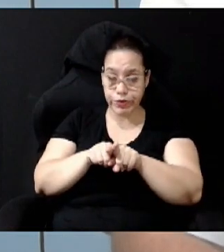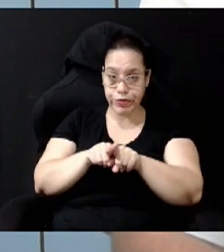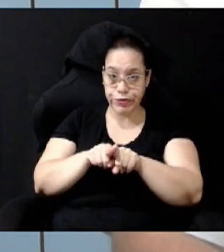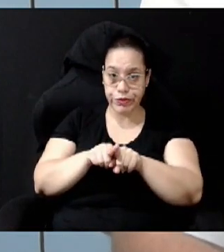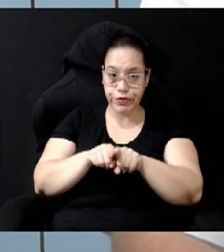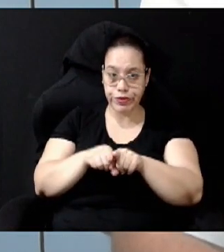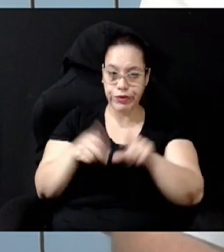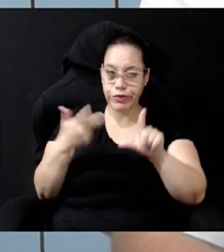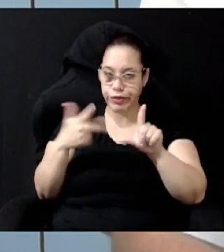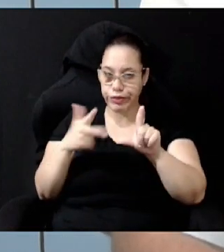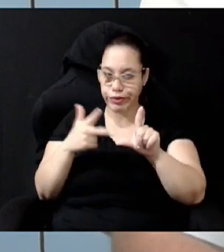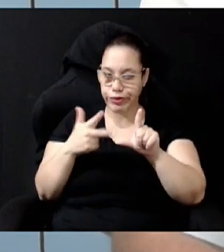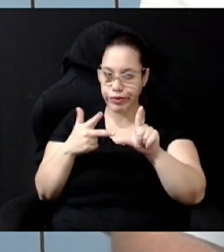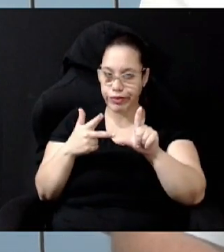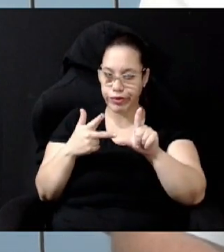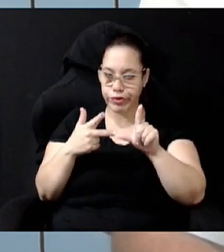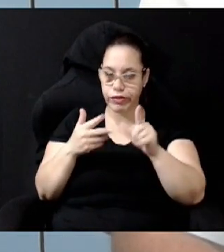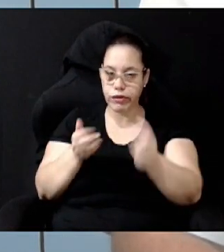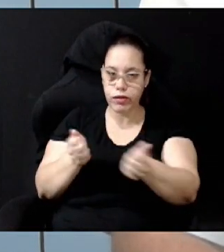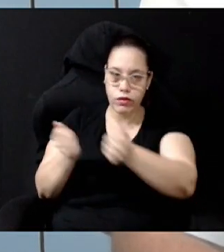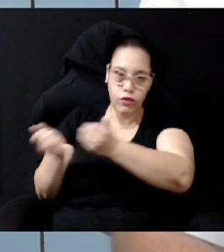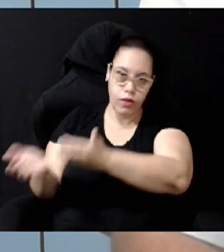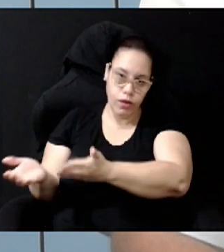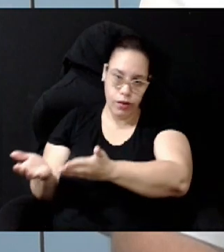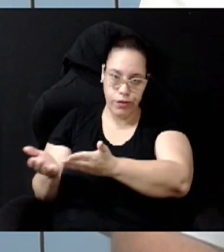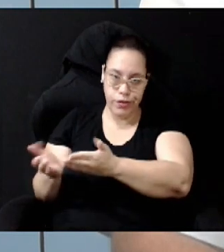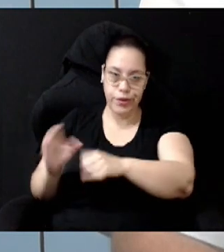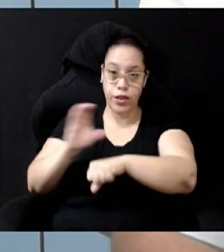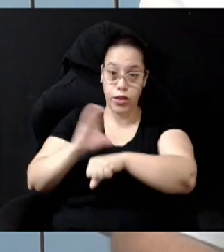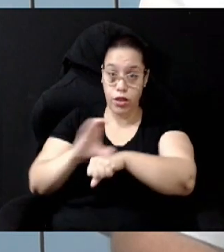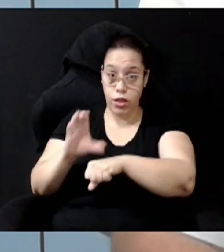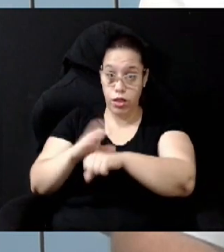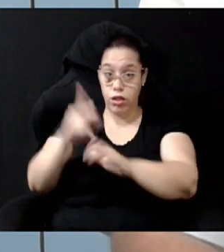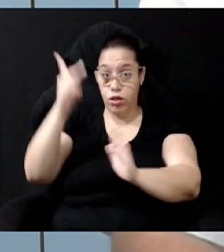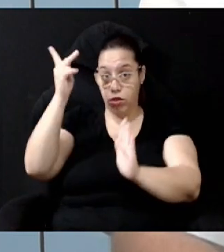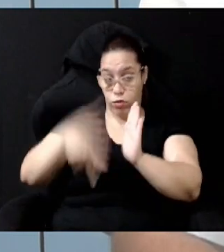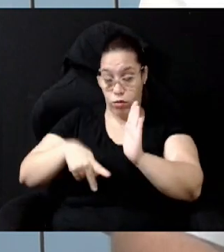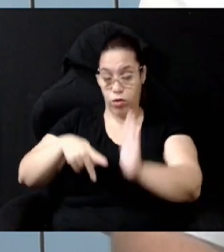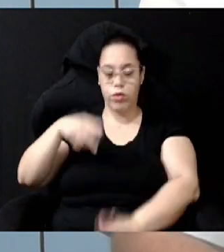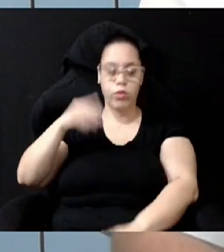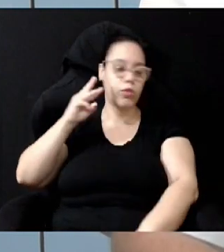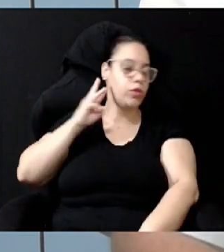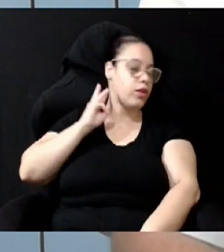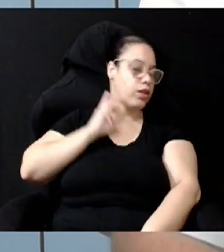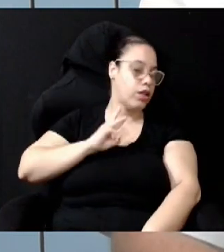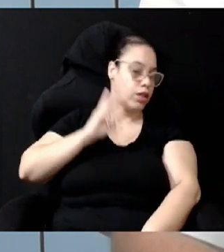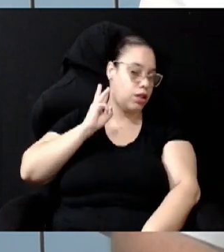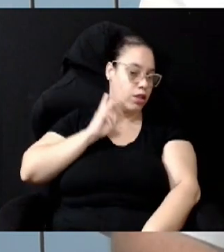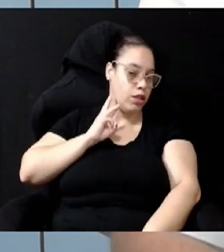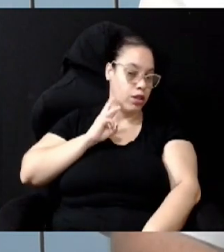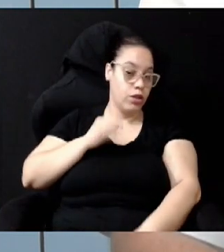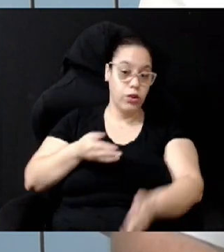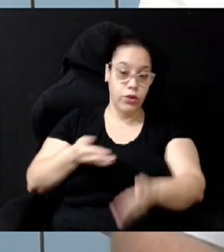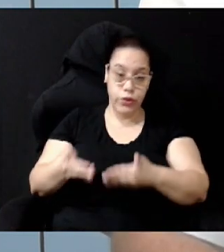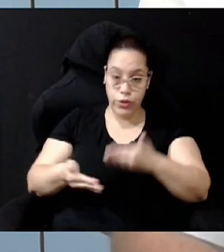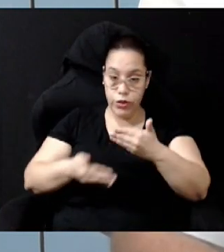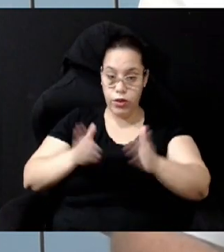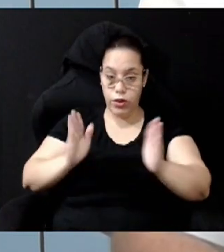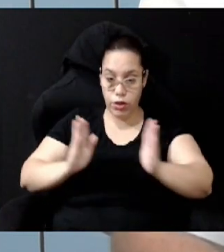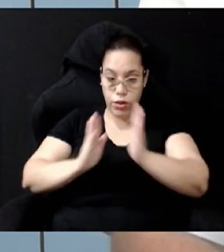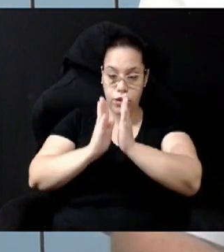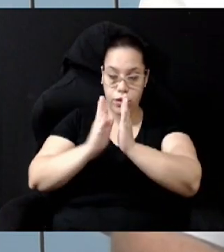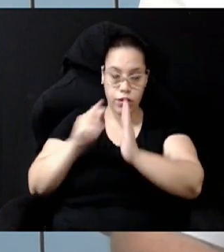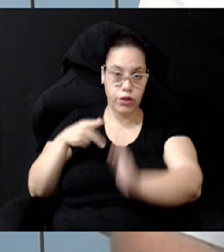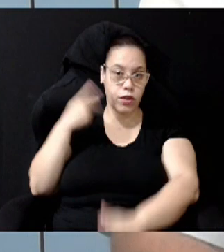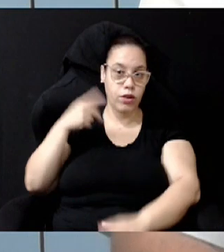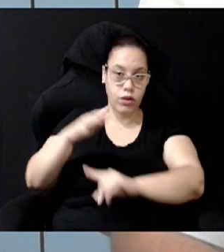funcionar ao lado das comissões, o próprio vereador Cecílio Santos coordenou aqui a Frente Parlamentar